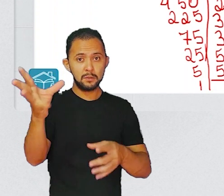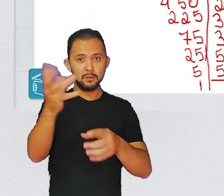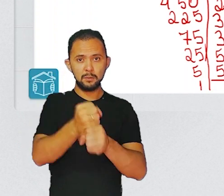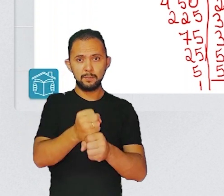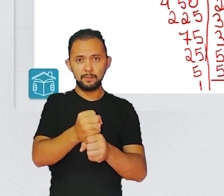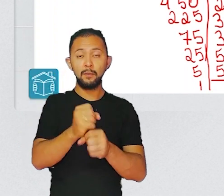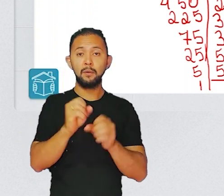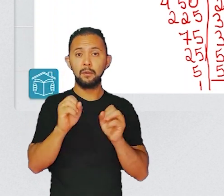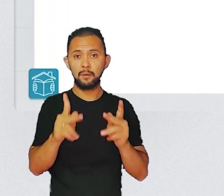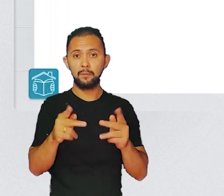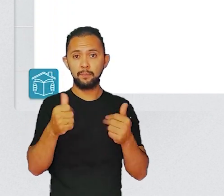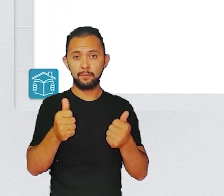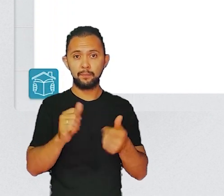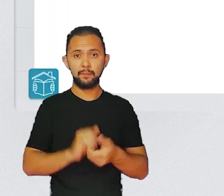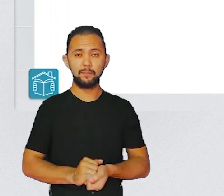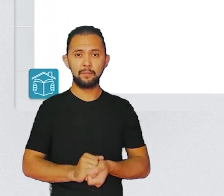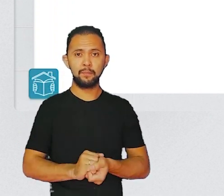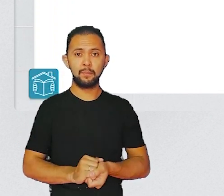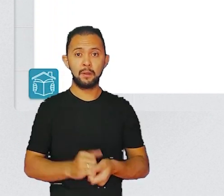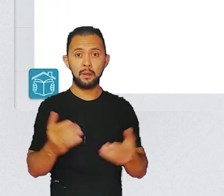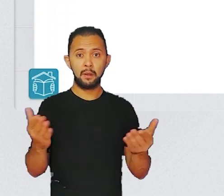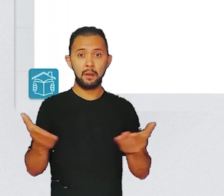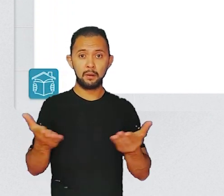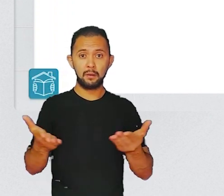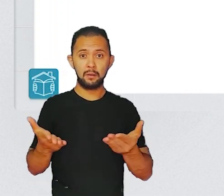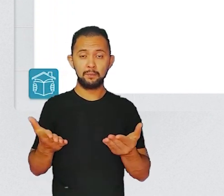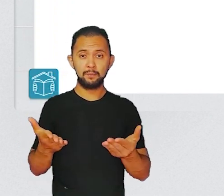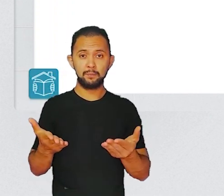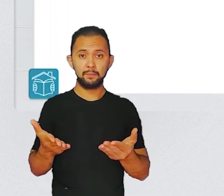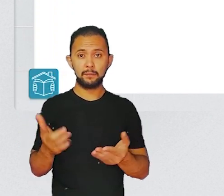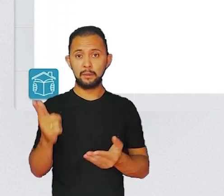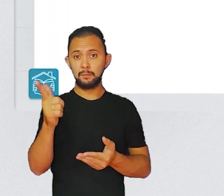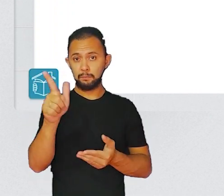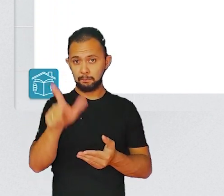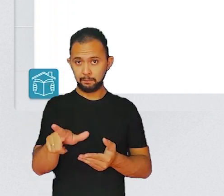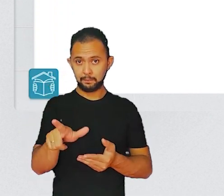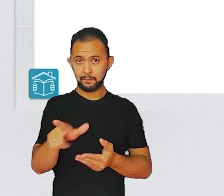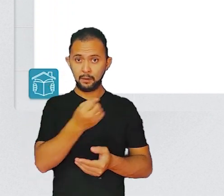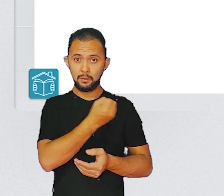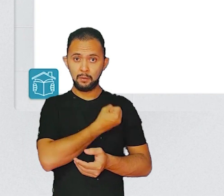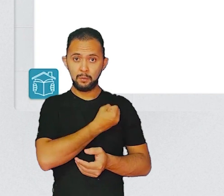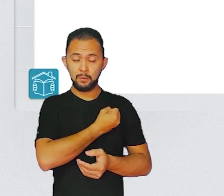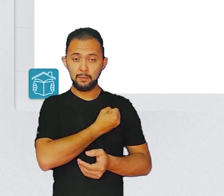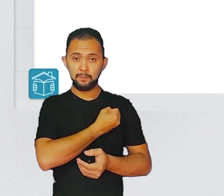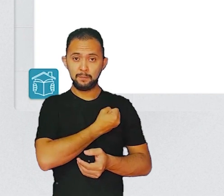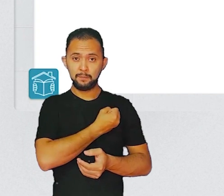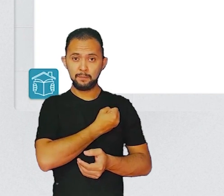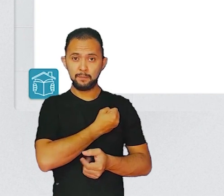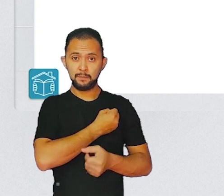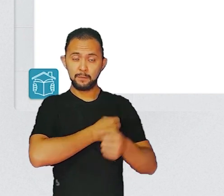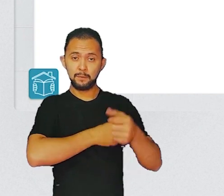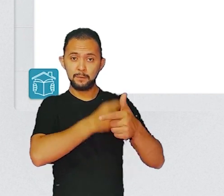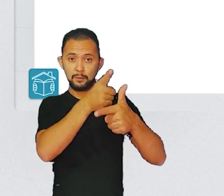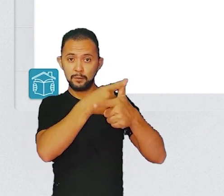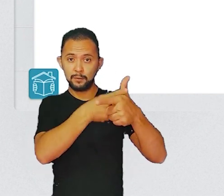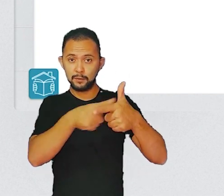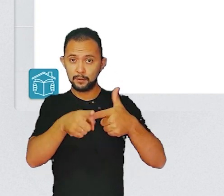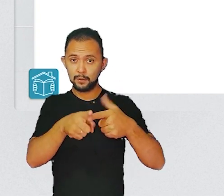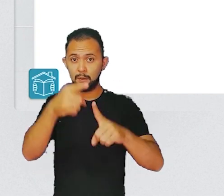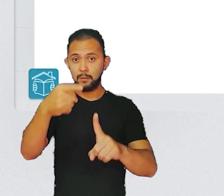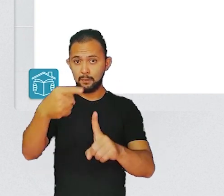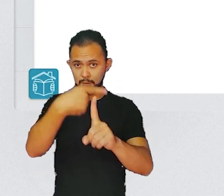Tranquilo? Agora, nós vamos falar sobre o número de divisores